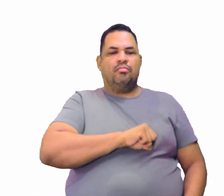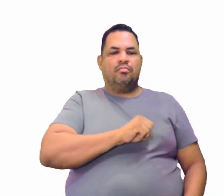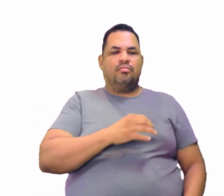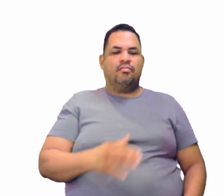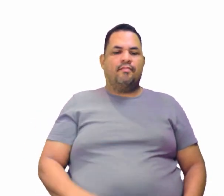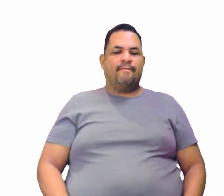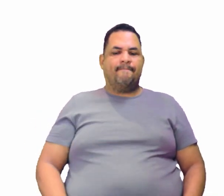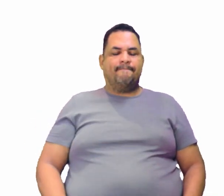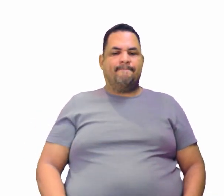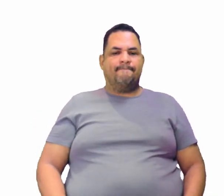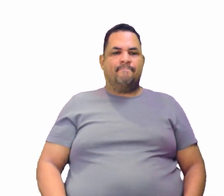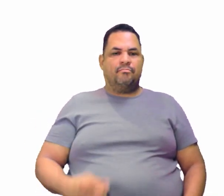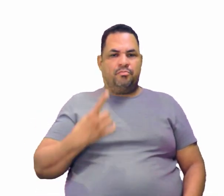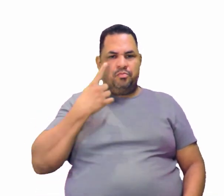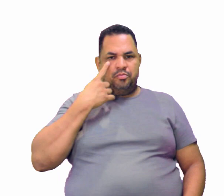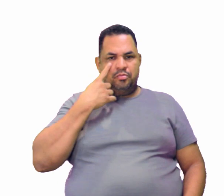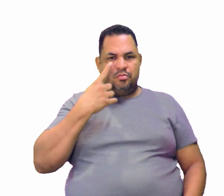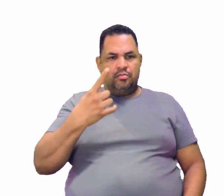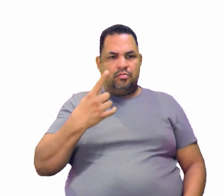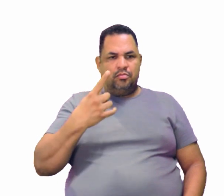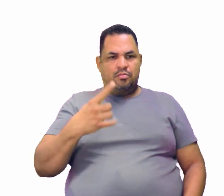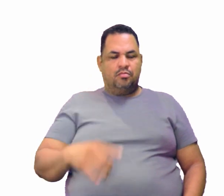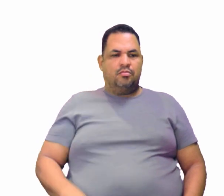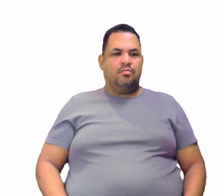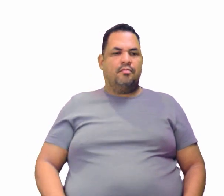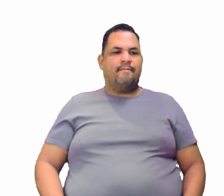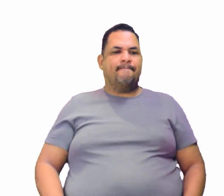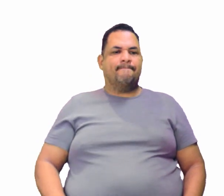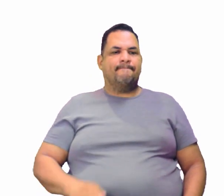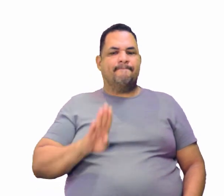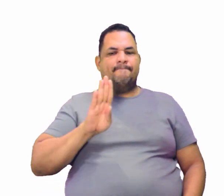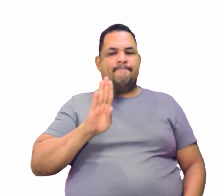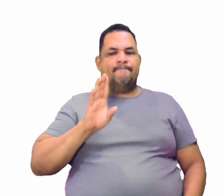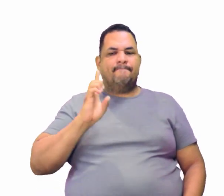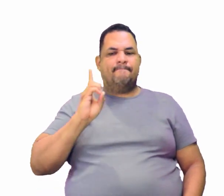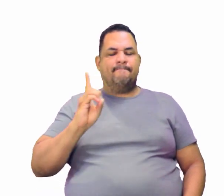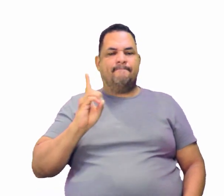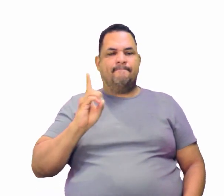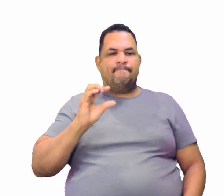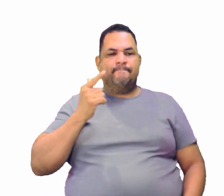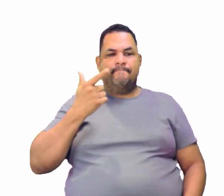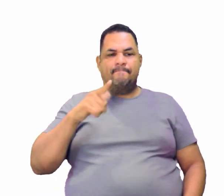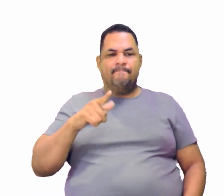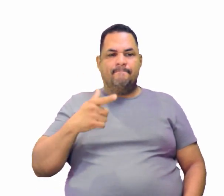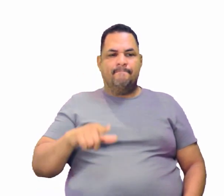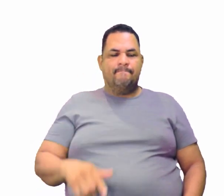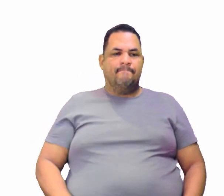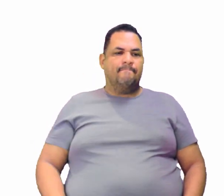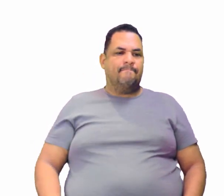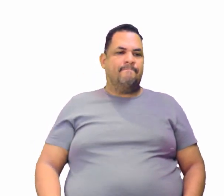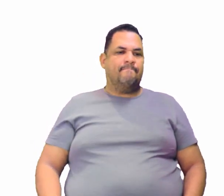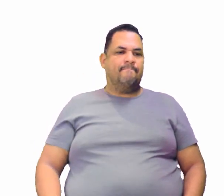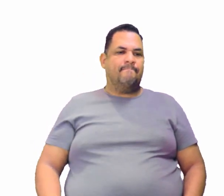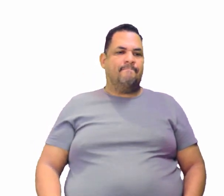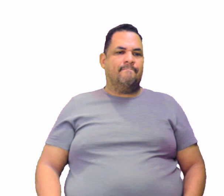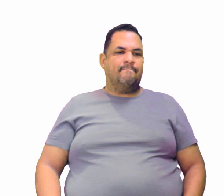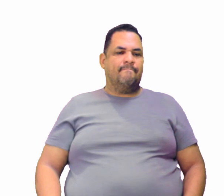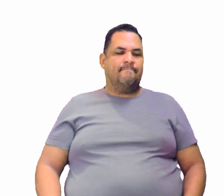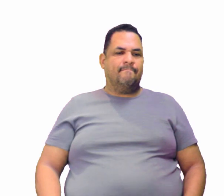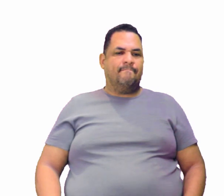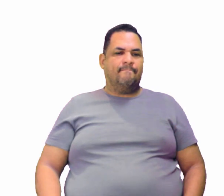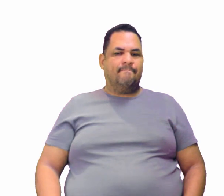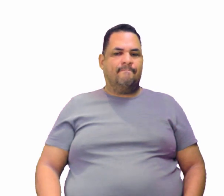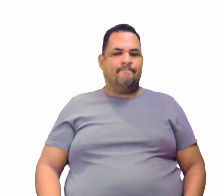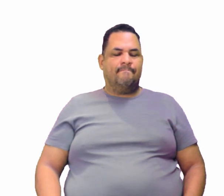Amadinhos, ó, eu tô vendo aqui, né, que a B e a D estão repetindo, então já sabe que essa daí não vai ser